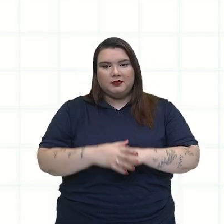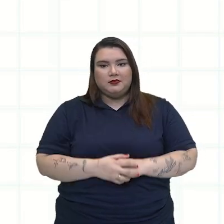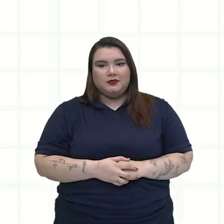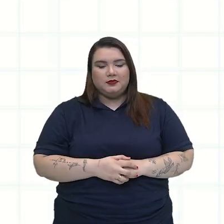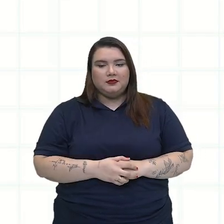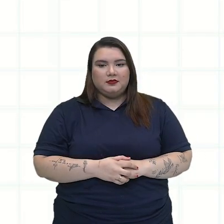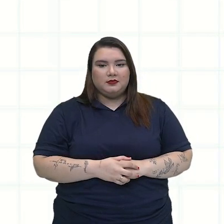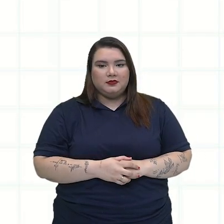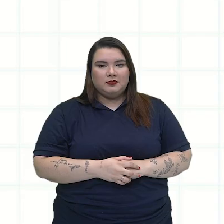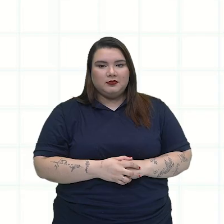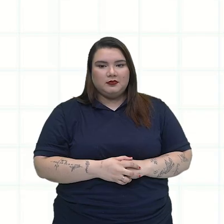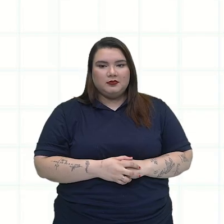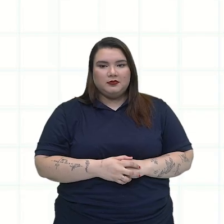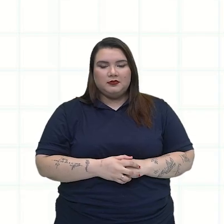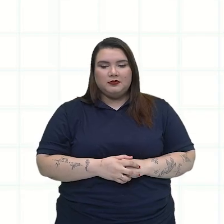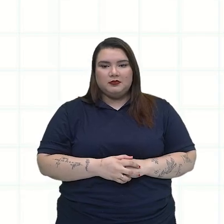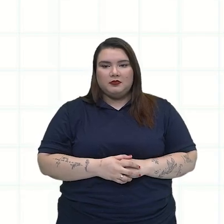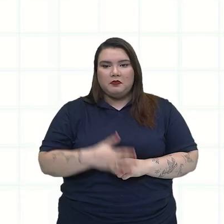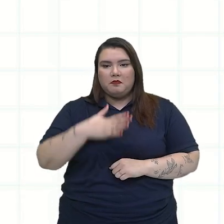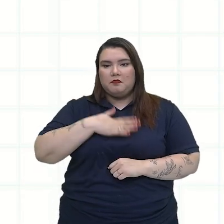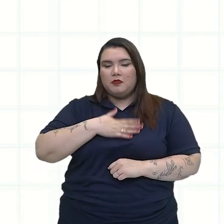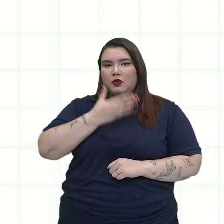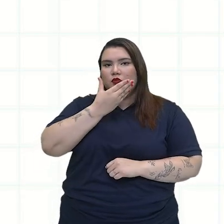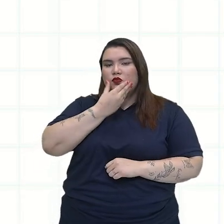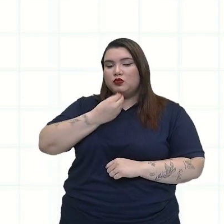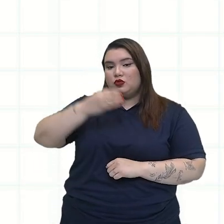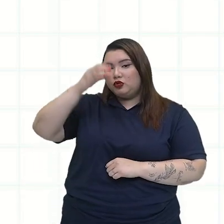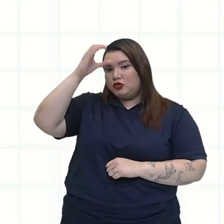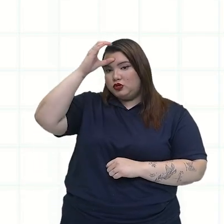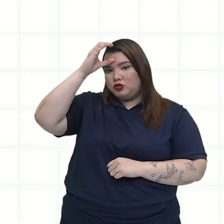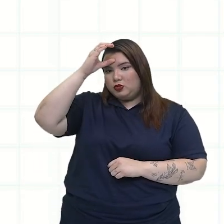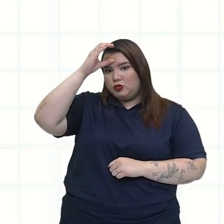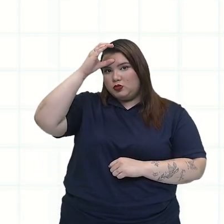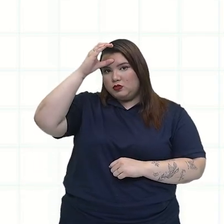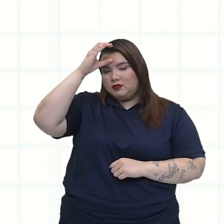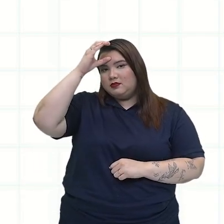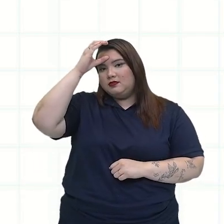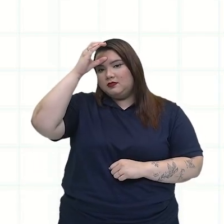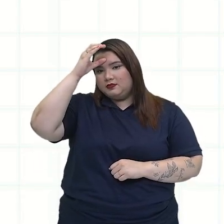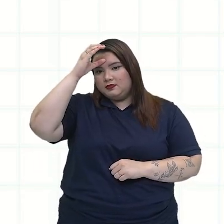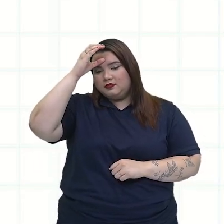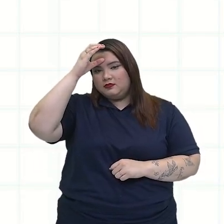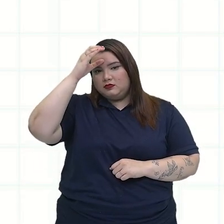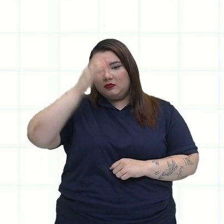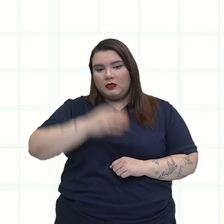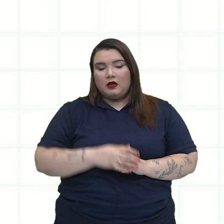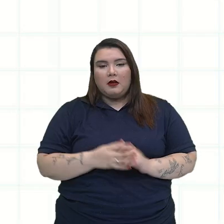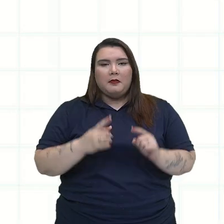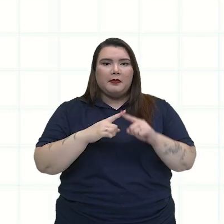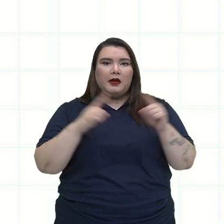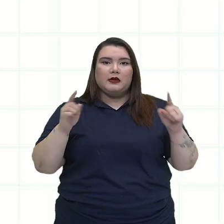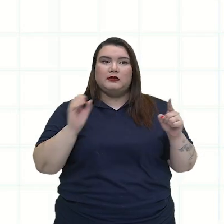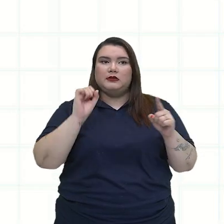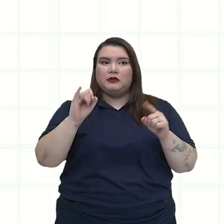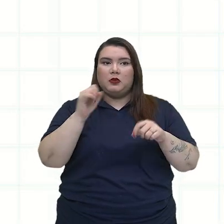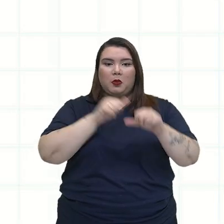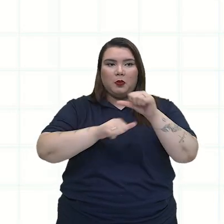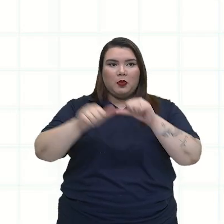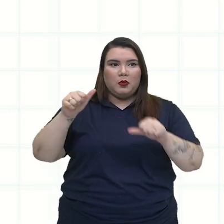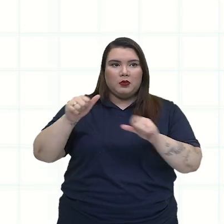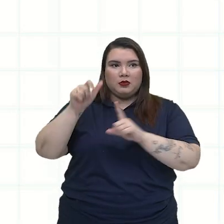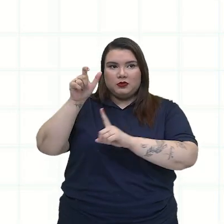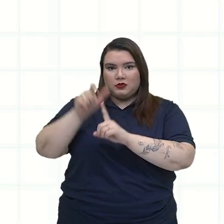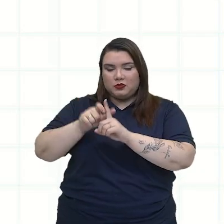lá. My uncle, meu tio. Aqui eu tenho singular. Mesmo que eu mude o sujeito,